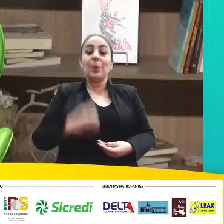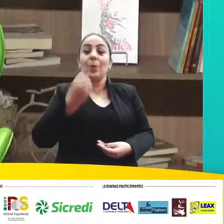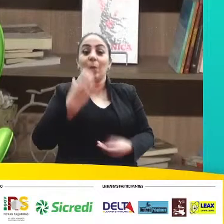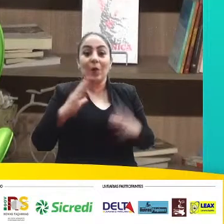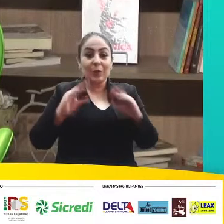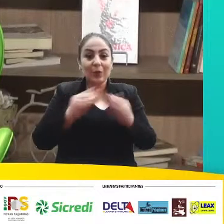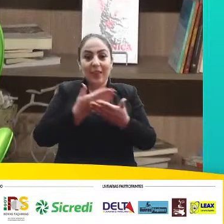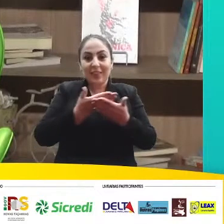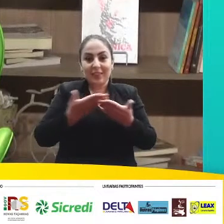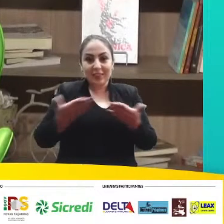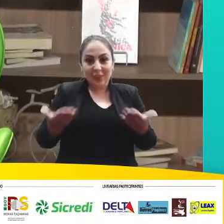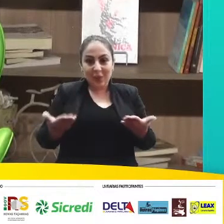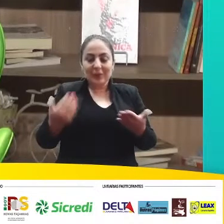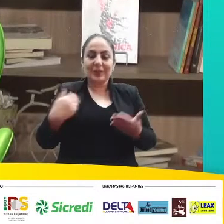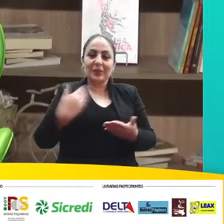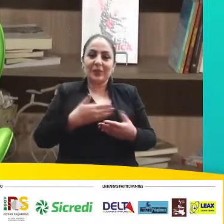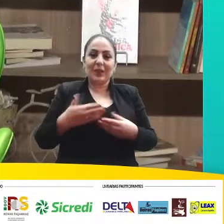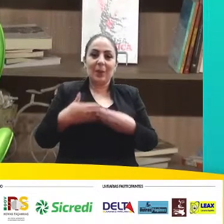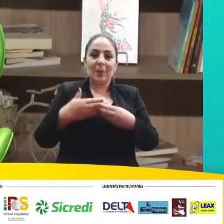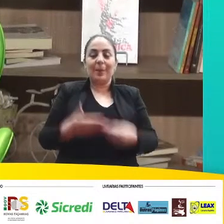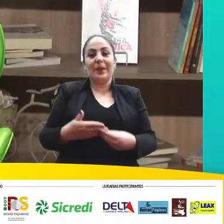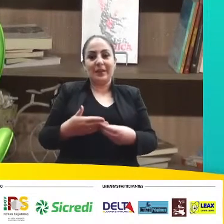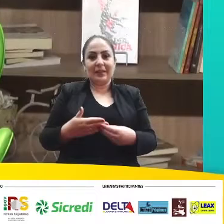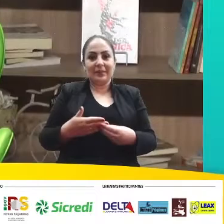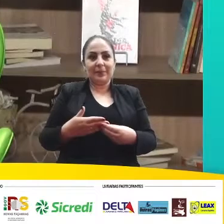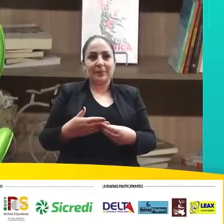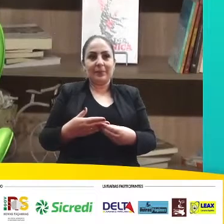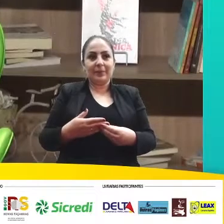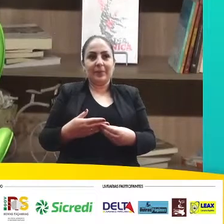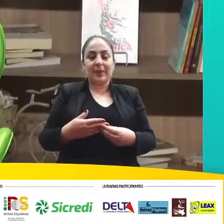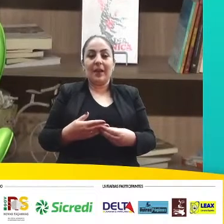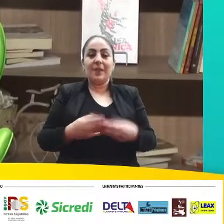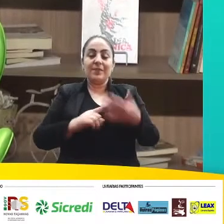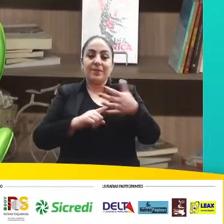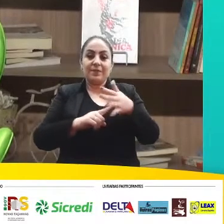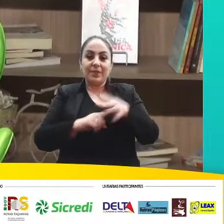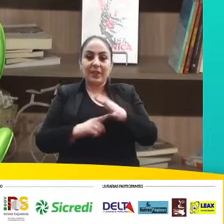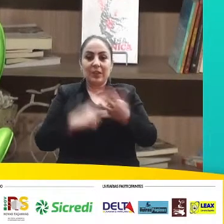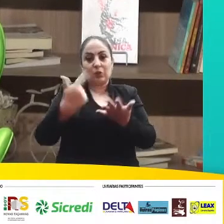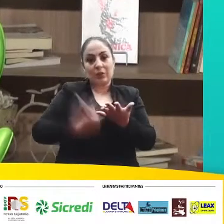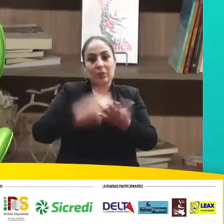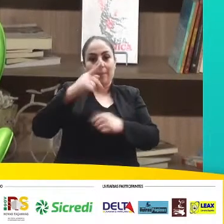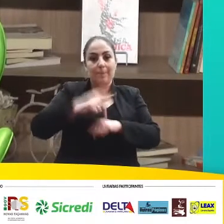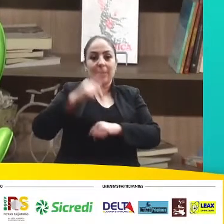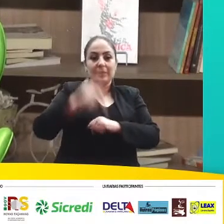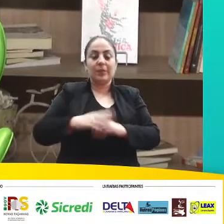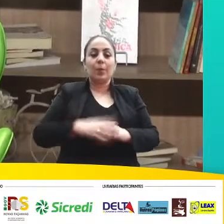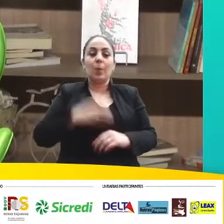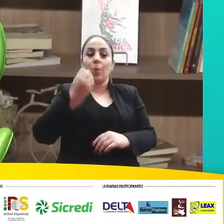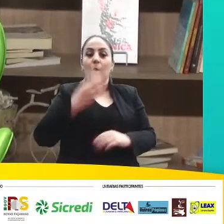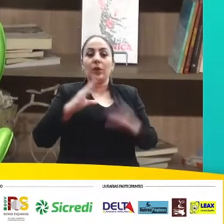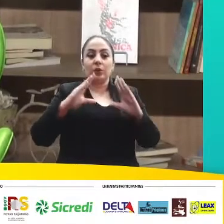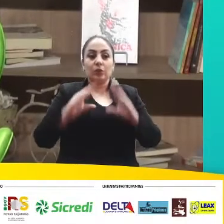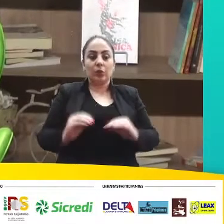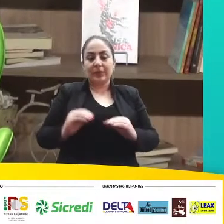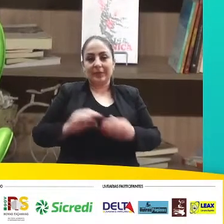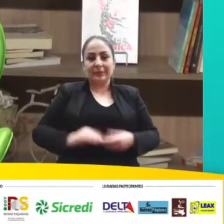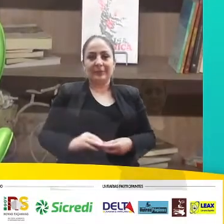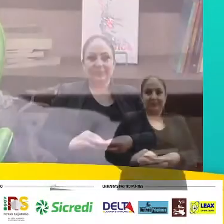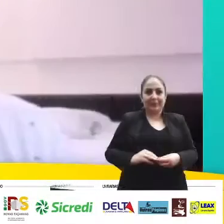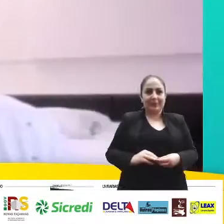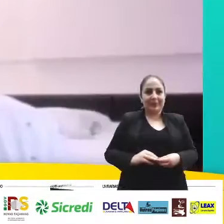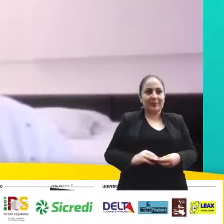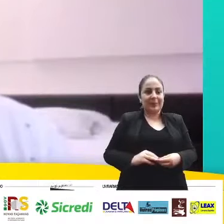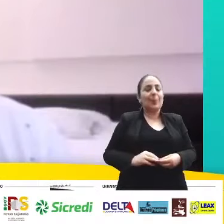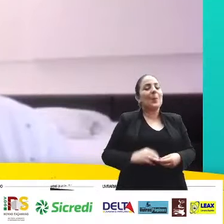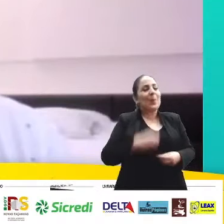Boa noite a todos que nos acompanham pela página da Feira do Livro de Passo Fundo. Boa noite, José Luiz. Boa